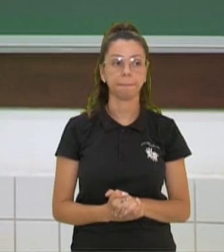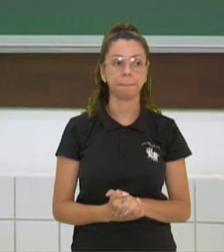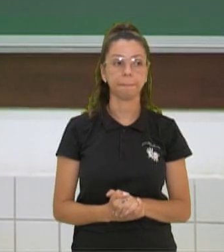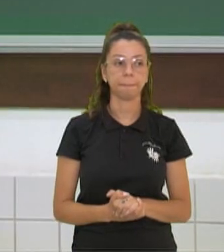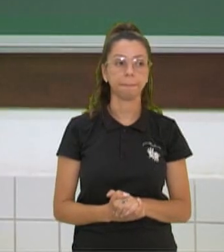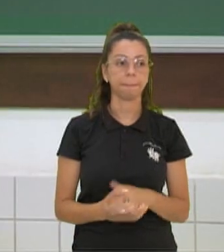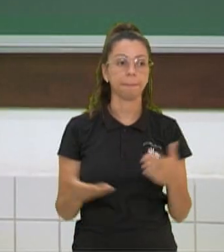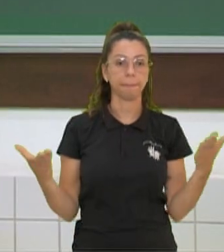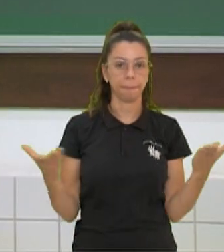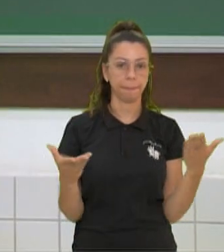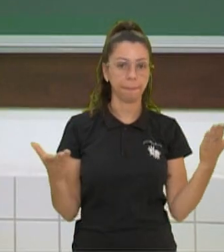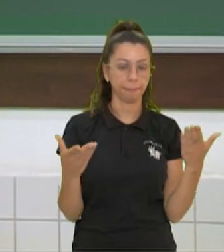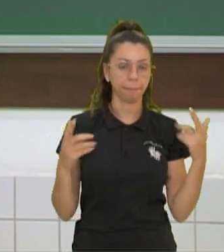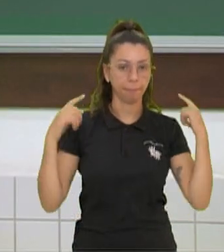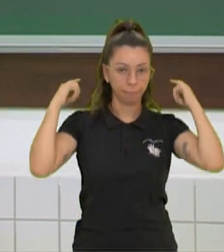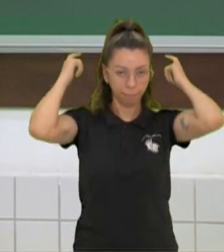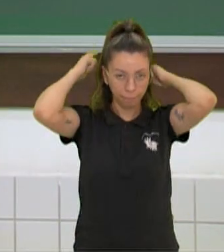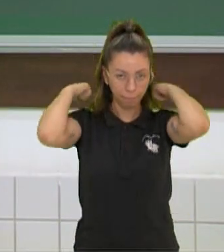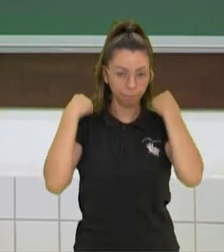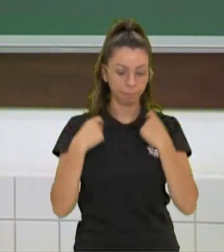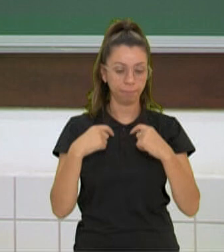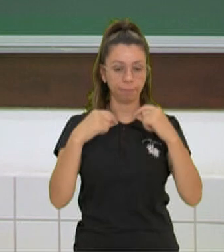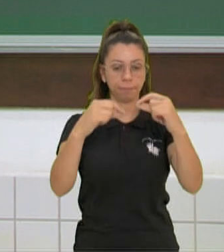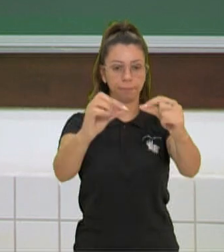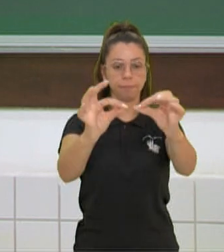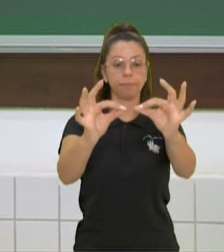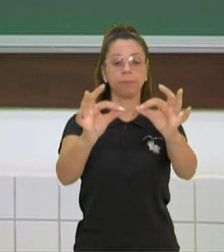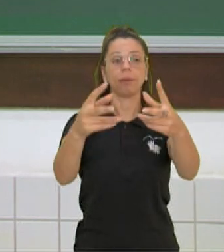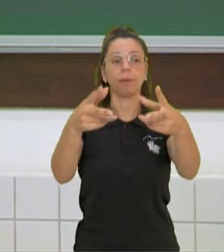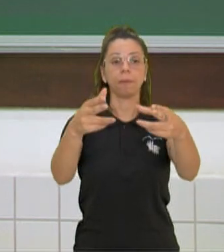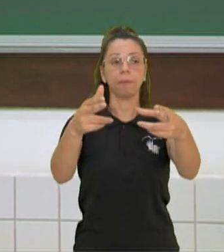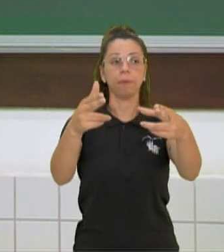Então, coloquei aqui na metade, certo?